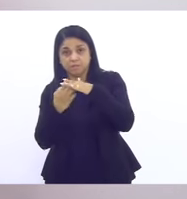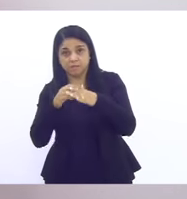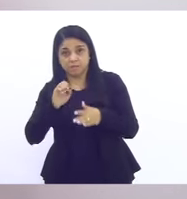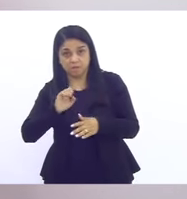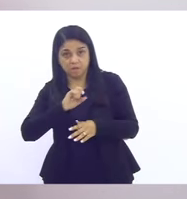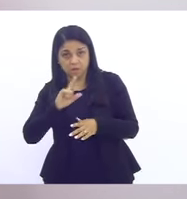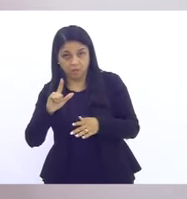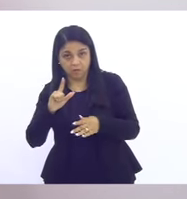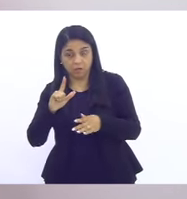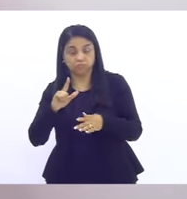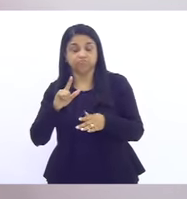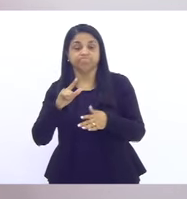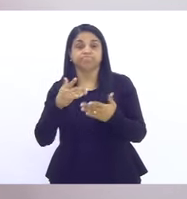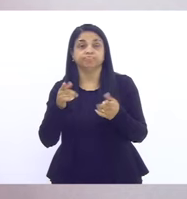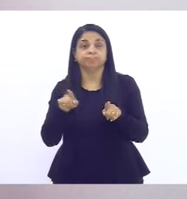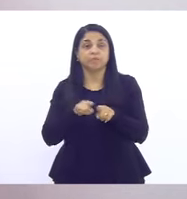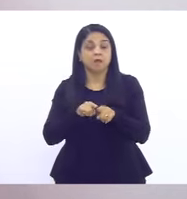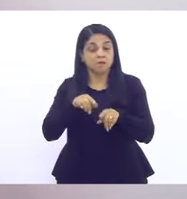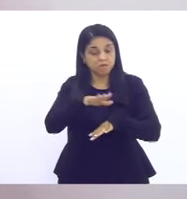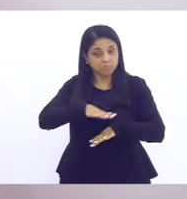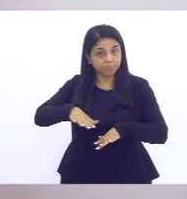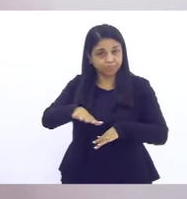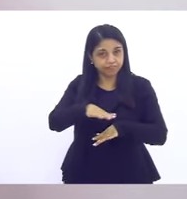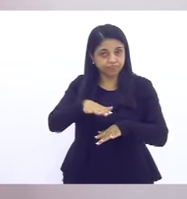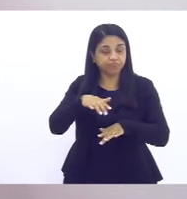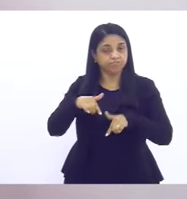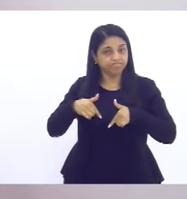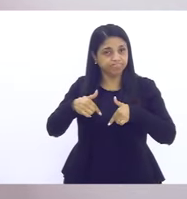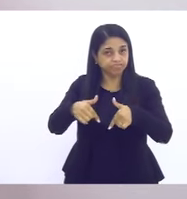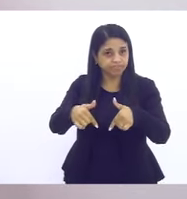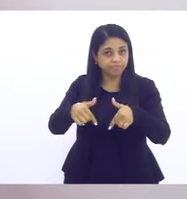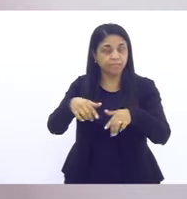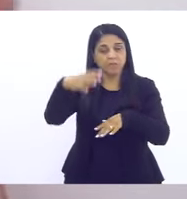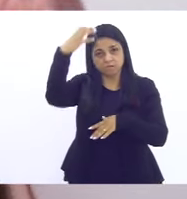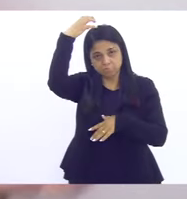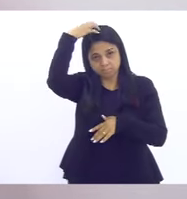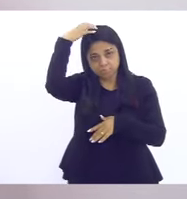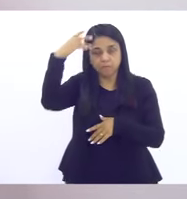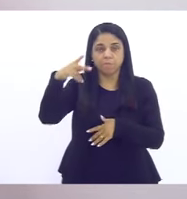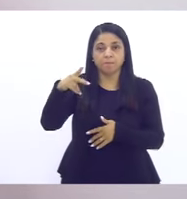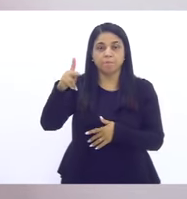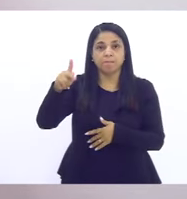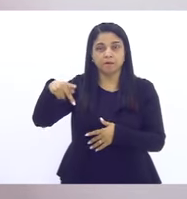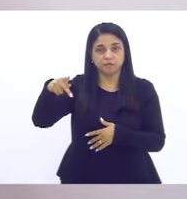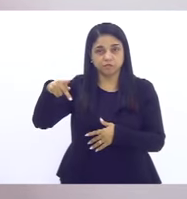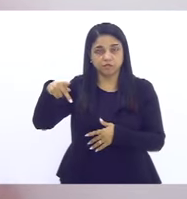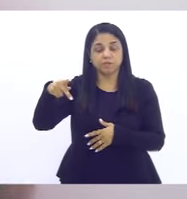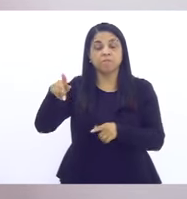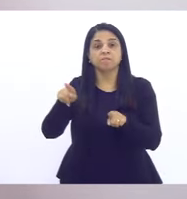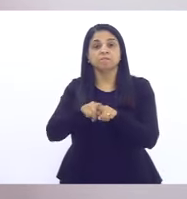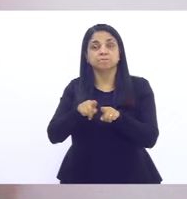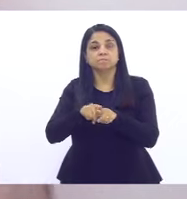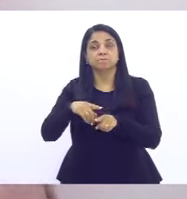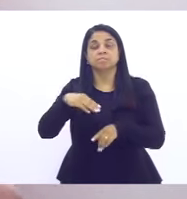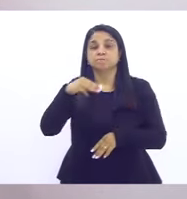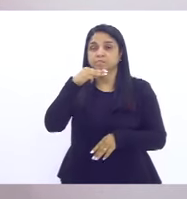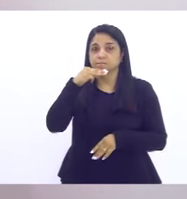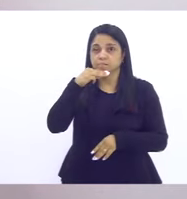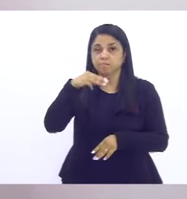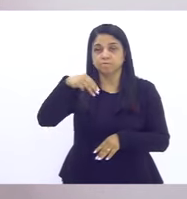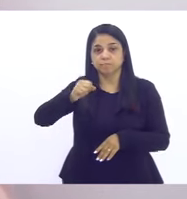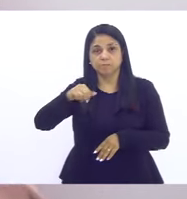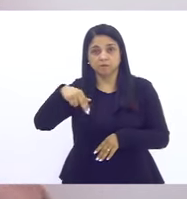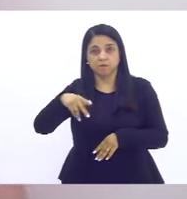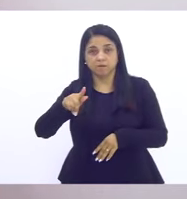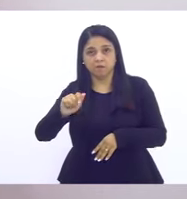que é prestadora de serviço na nossa região, na minha cidade, em Angra dos Reis, Paraty, Mangaratiba, né, a Light já está lá em Rio Claro,